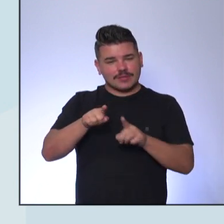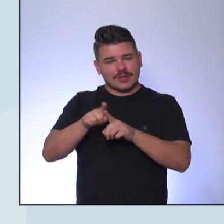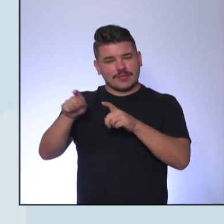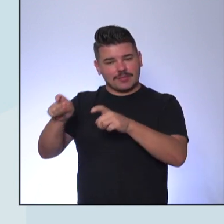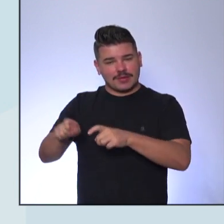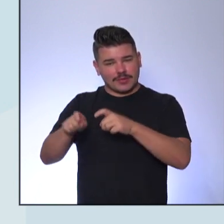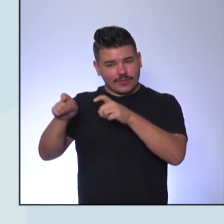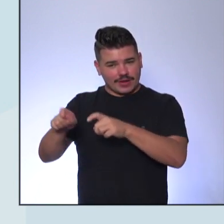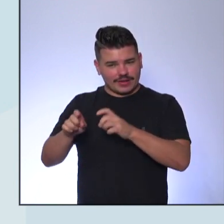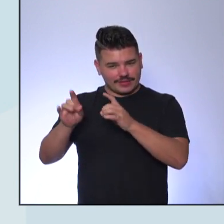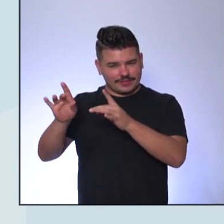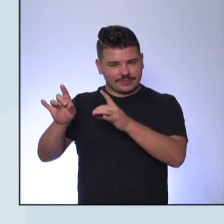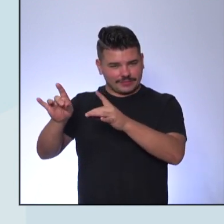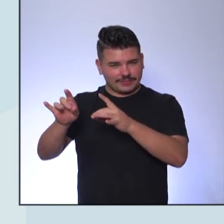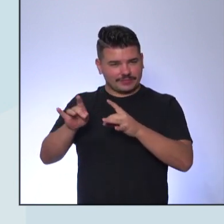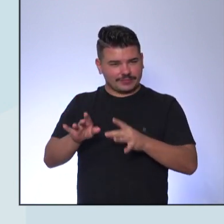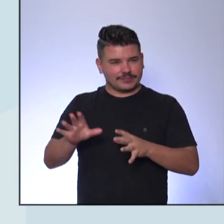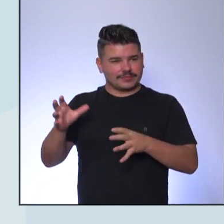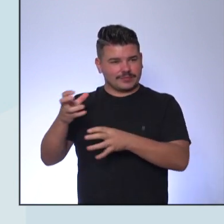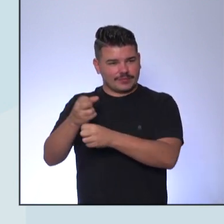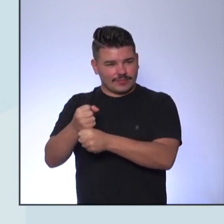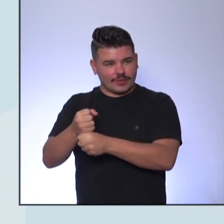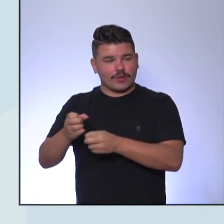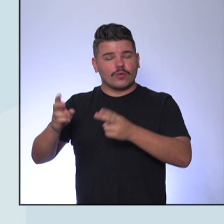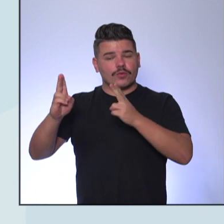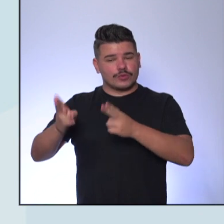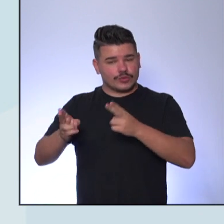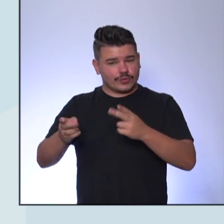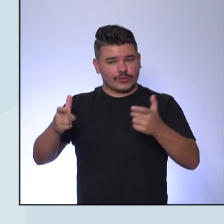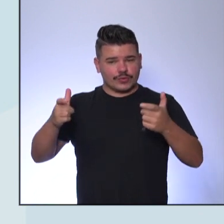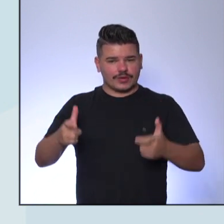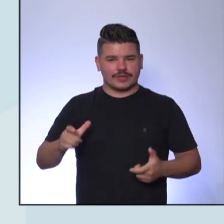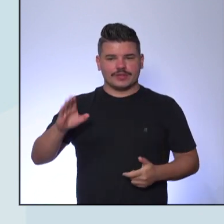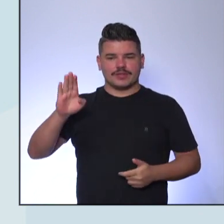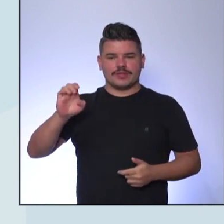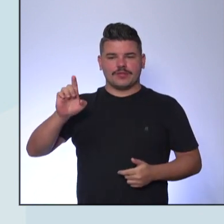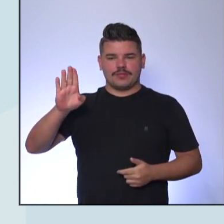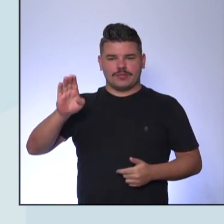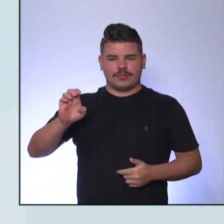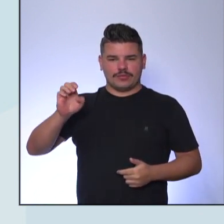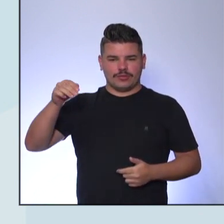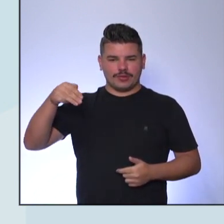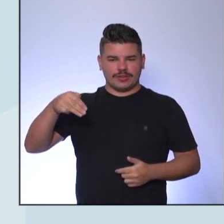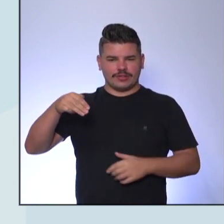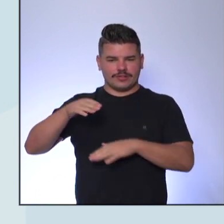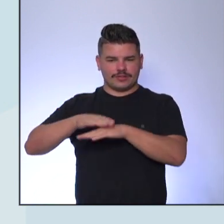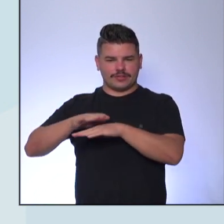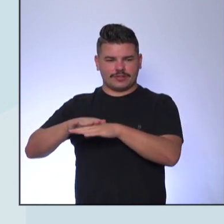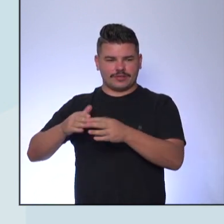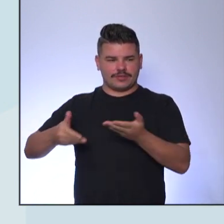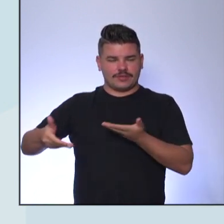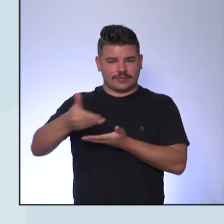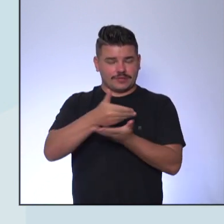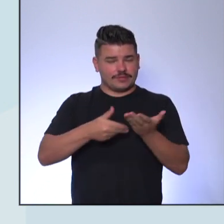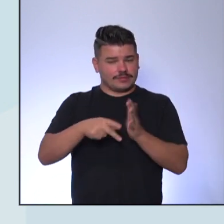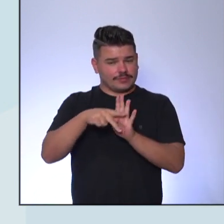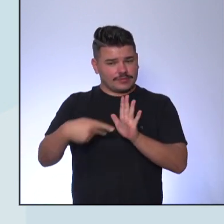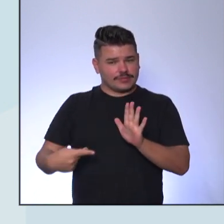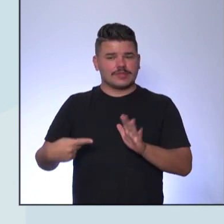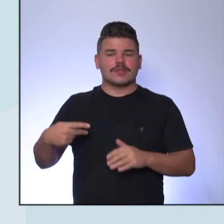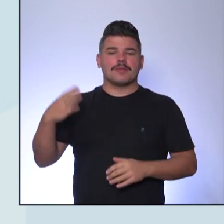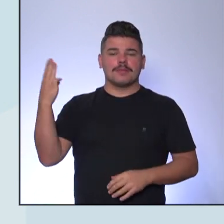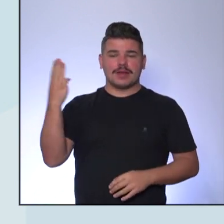e cidades vão continuar sendo Belém, mas vão surgir outras, como São Luís, no Maranhão,